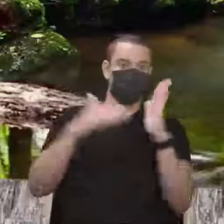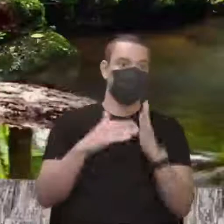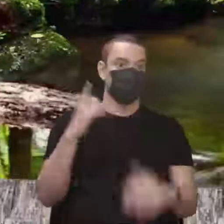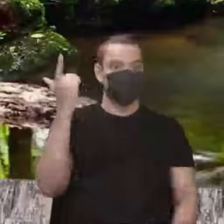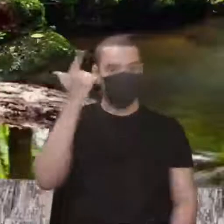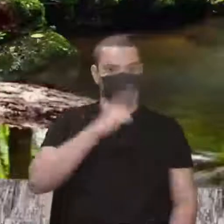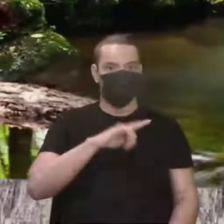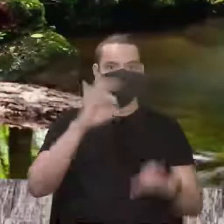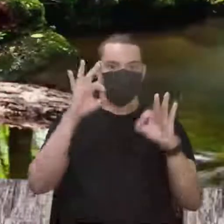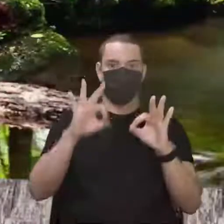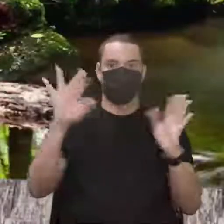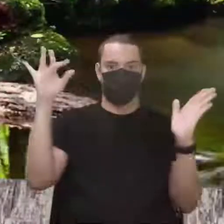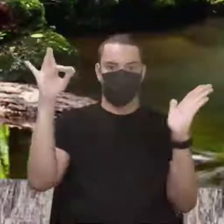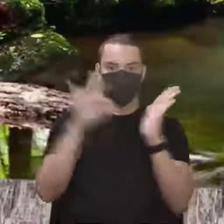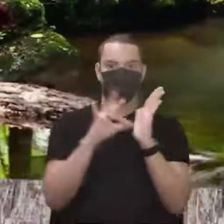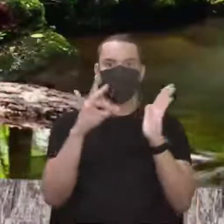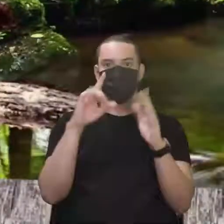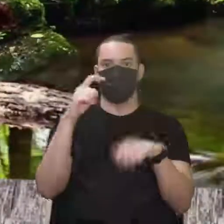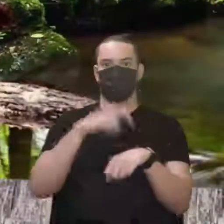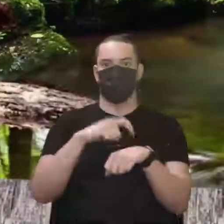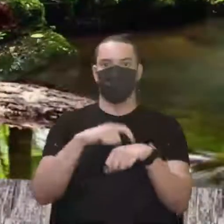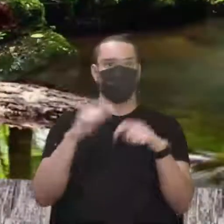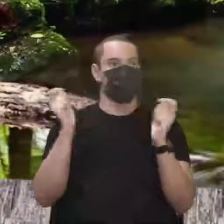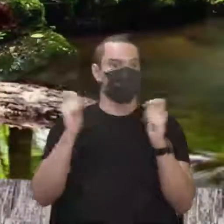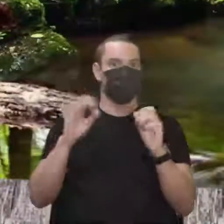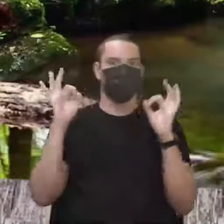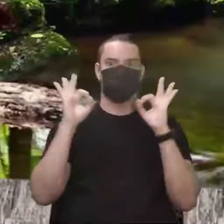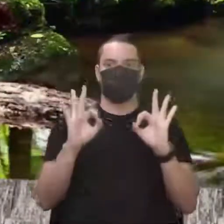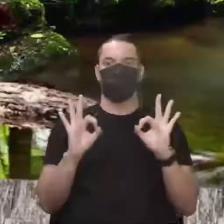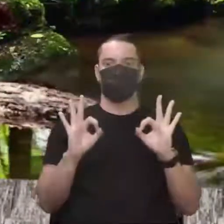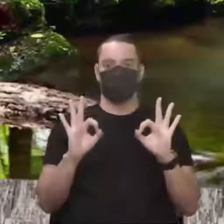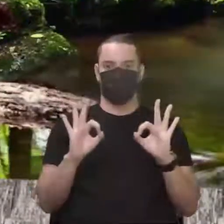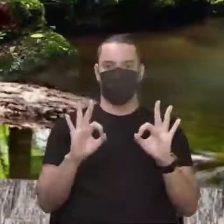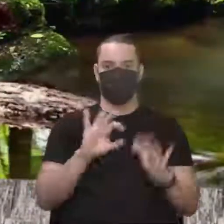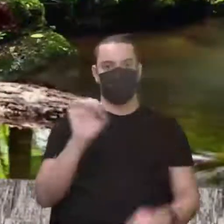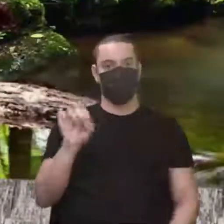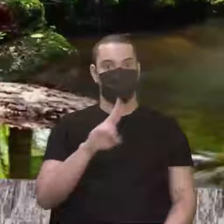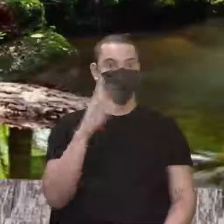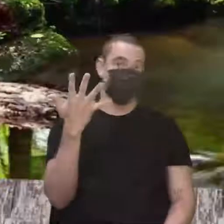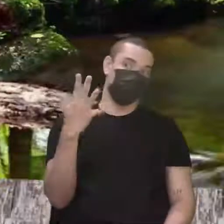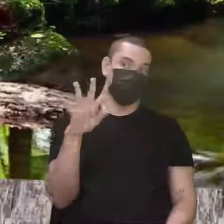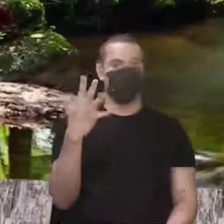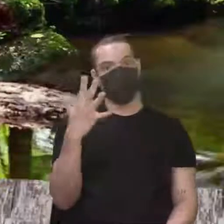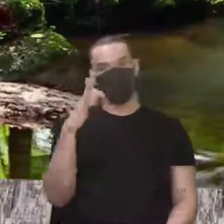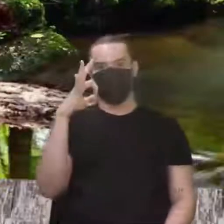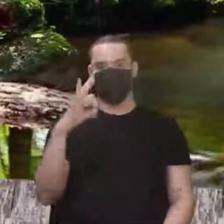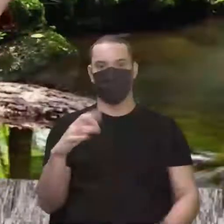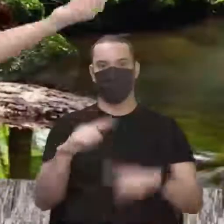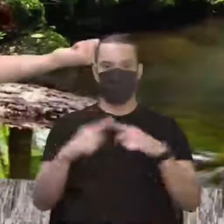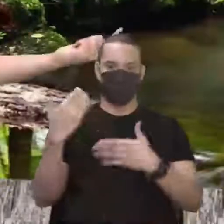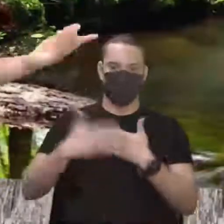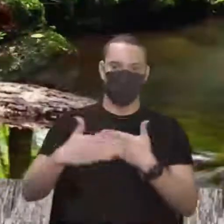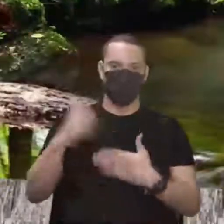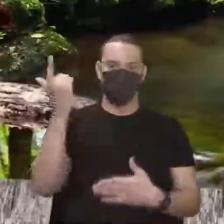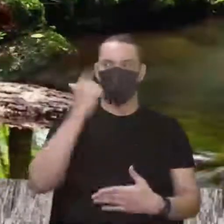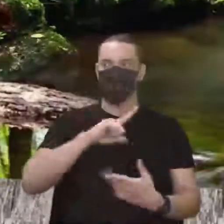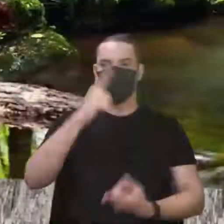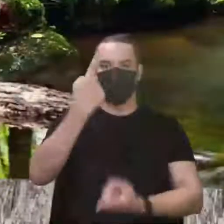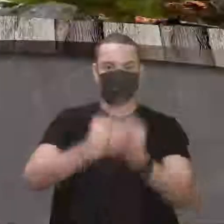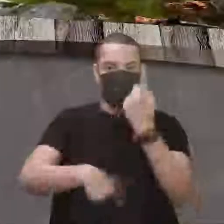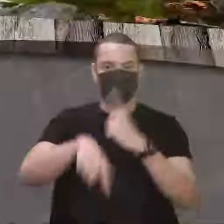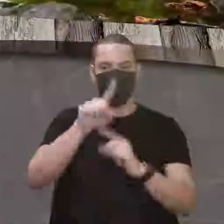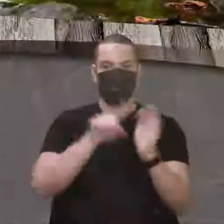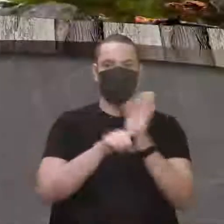às vias de fato, até você chegar num momento em que deu tudo certo. Ou parcialmente certo, mas depois você avança. Pesquisa,